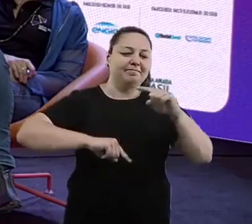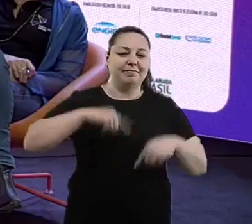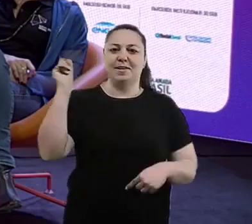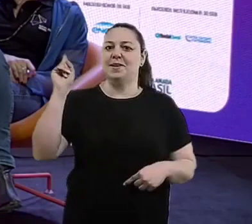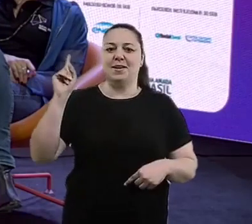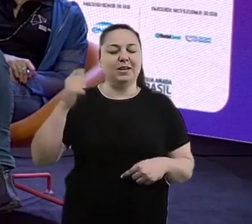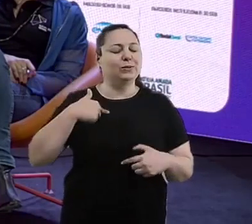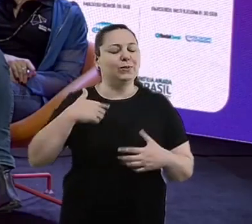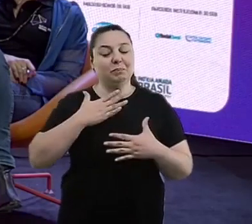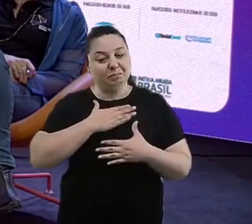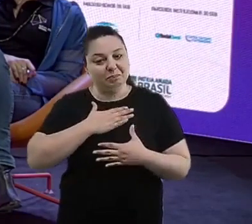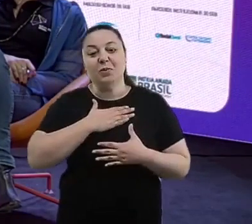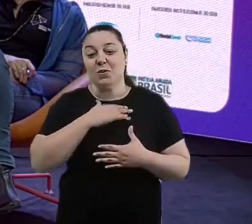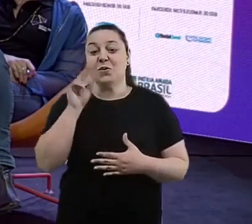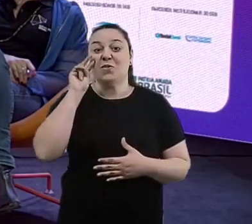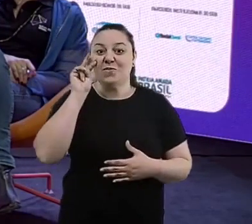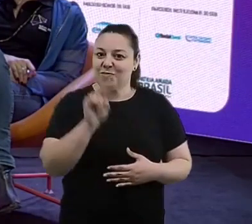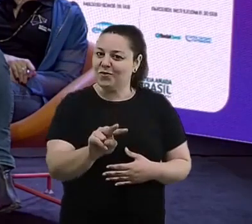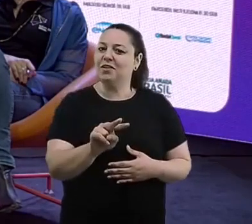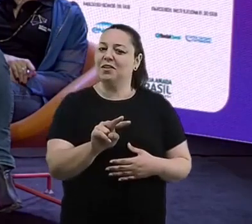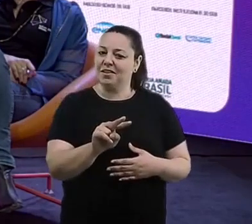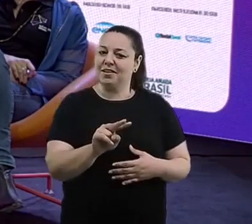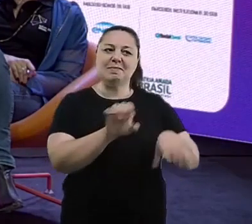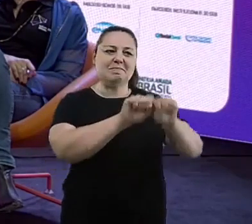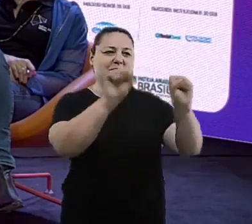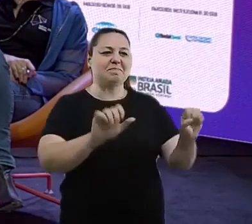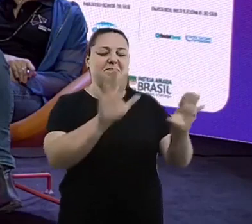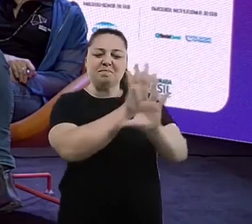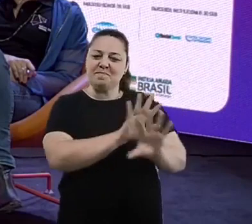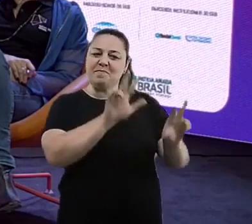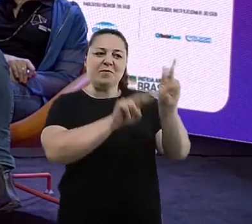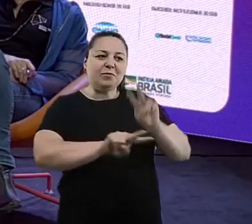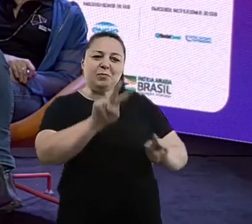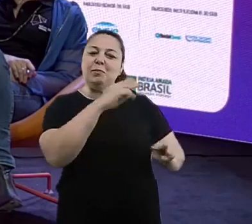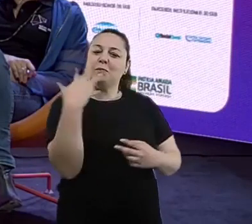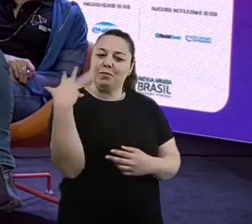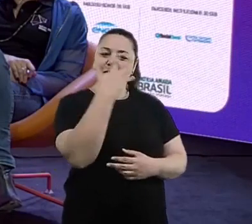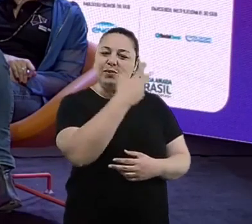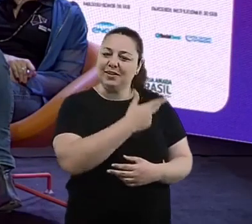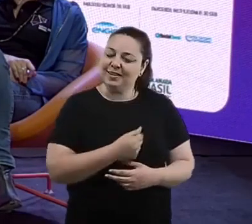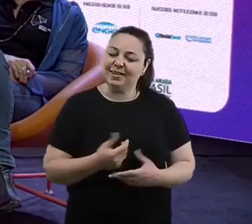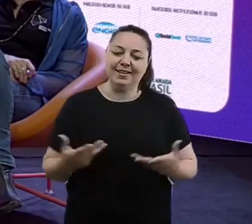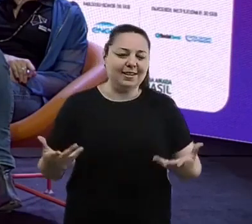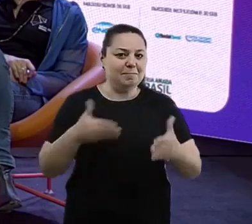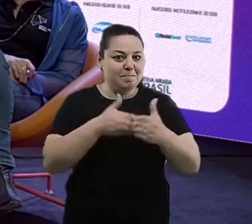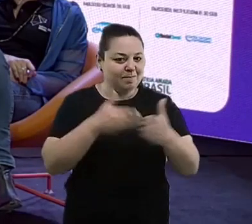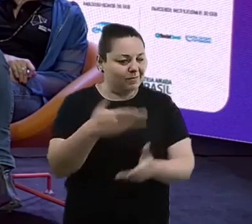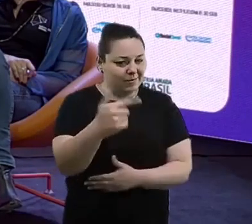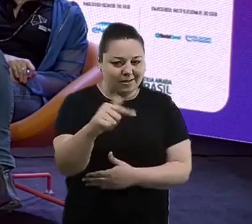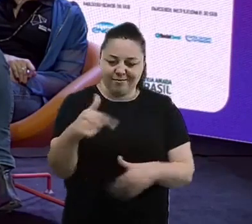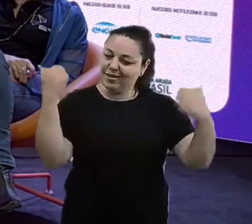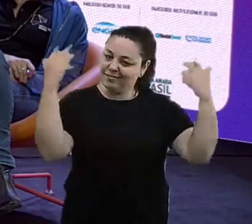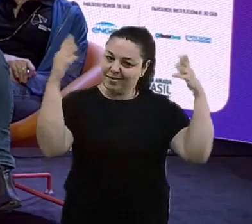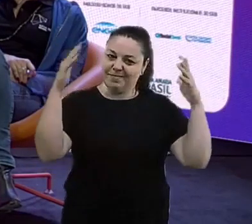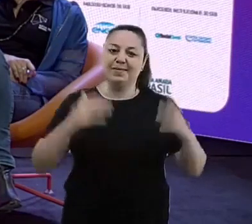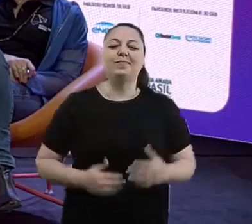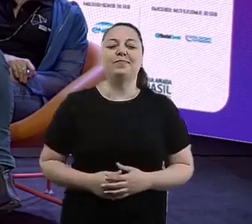ver isso daí rodando já em um painel bonitão ali. Agora, o céu é o limite. Parabéns, time.